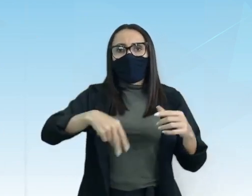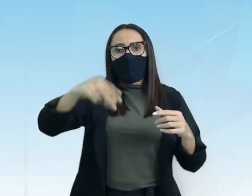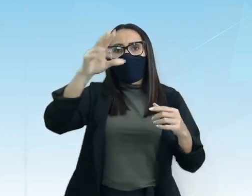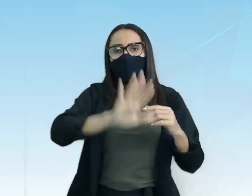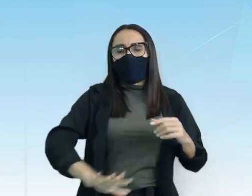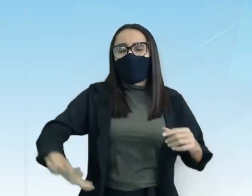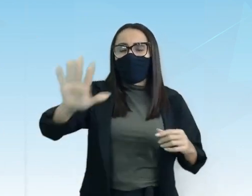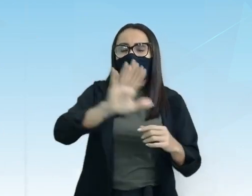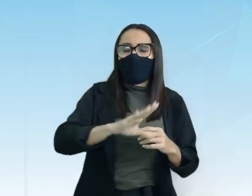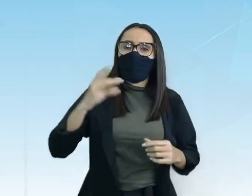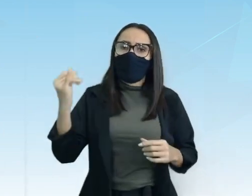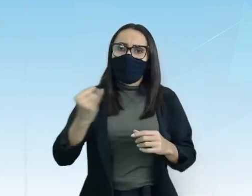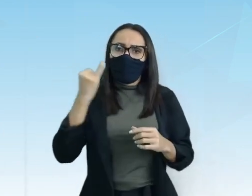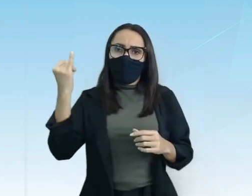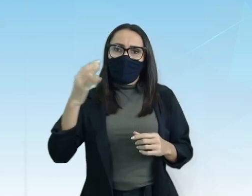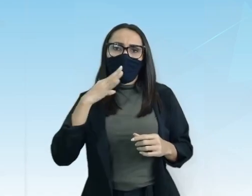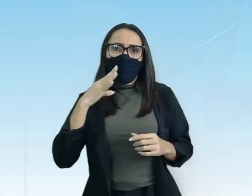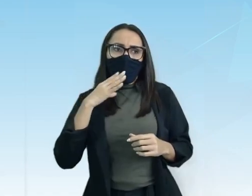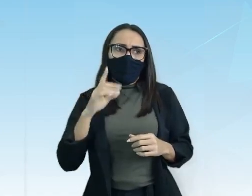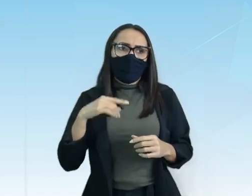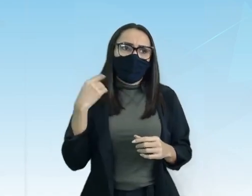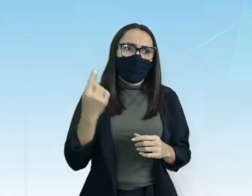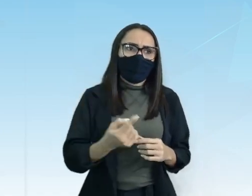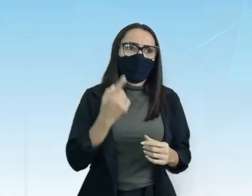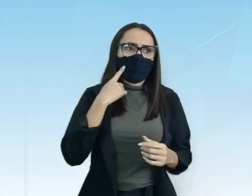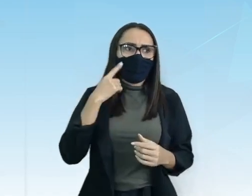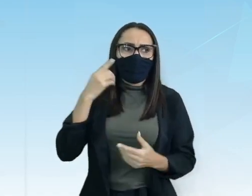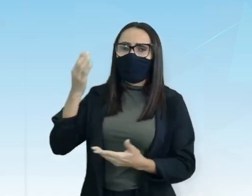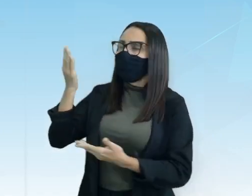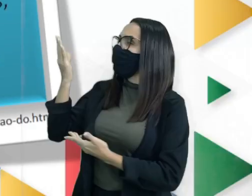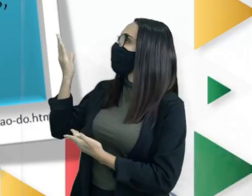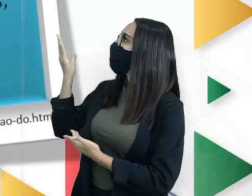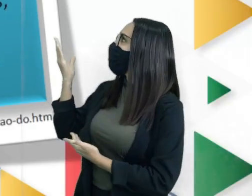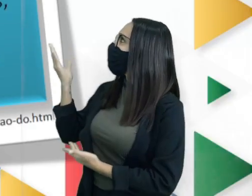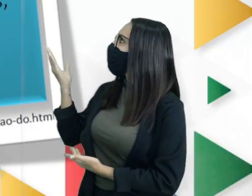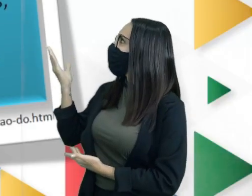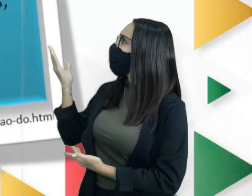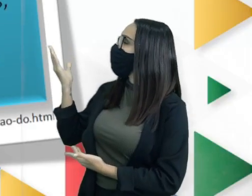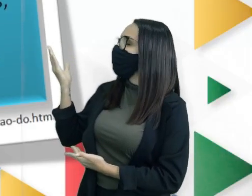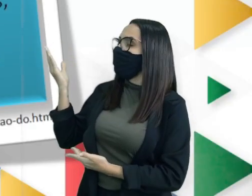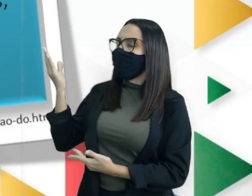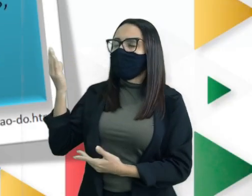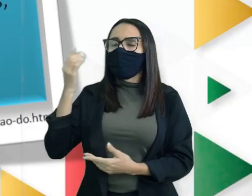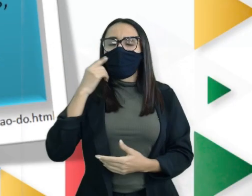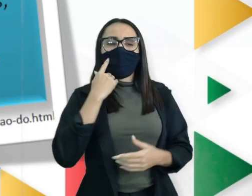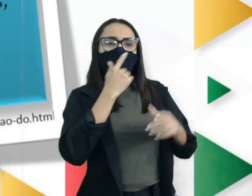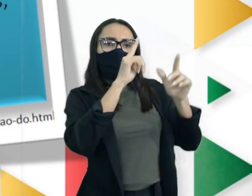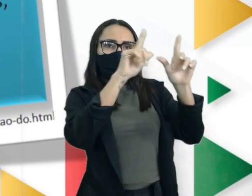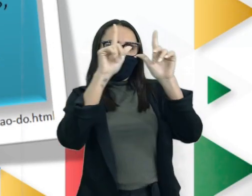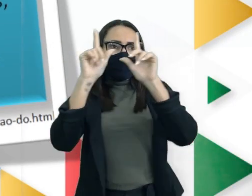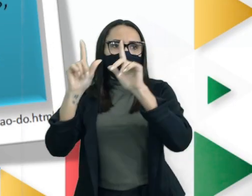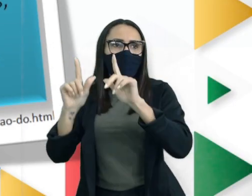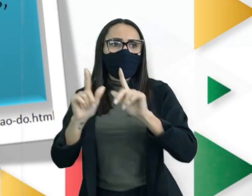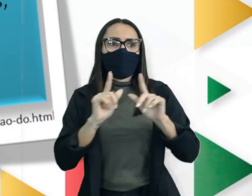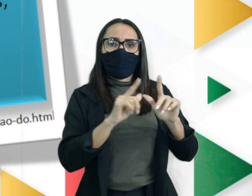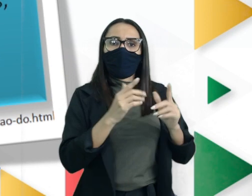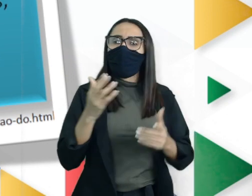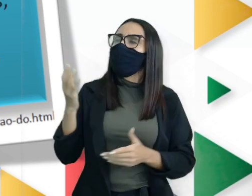importante conhecer. E aqui nós temos, olhem só, acompanhem comigo na tela, nós temos um quadrinho. Note que os